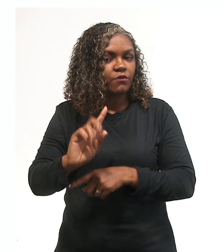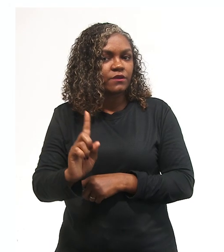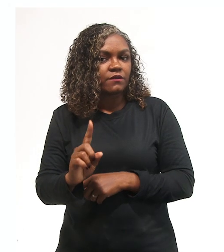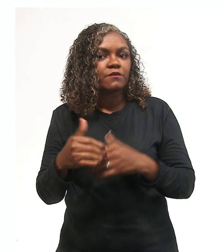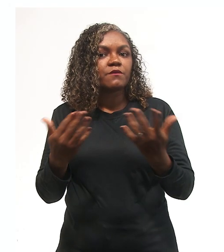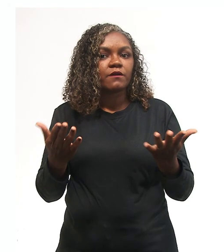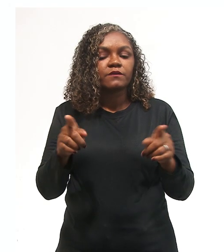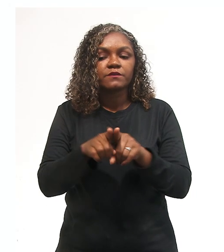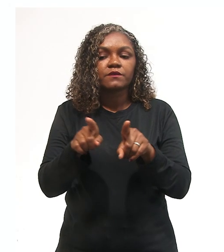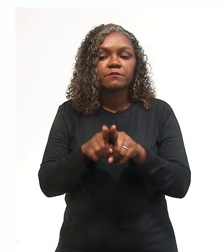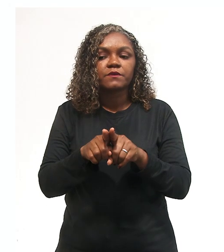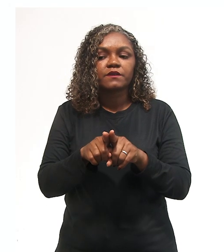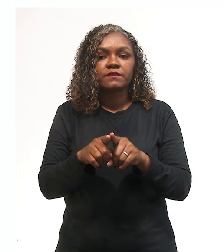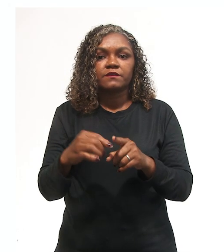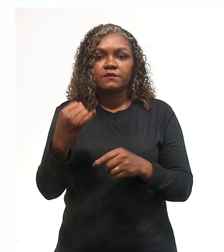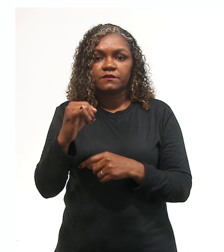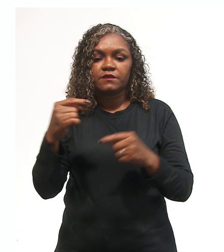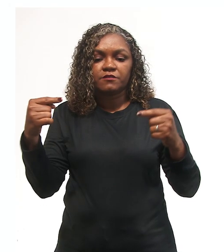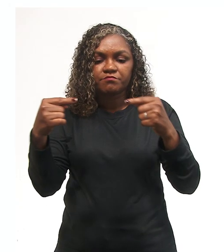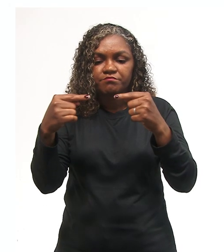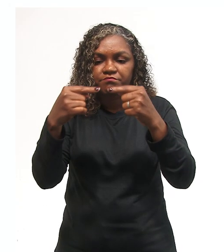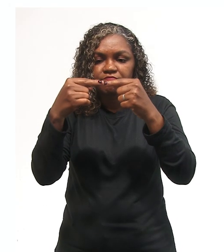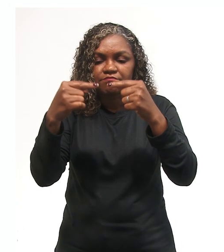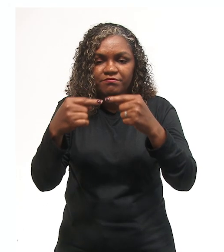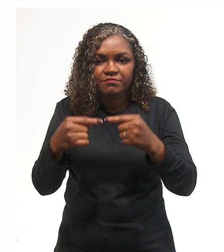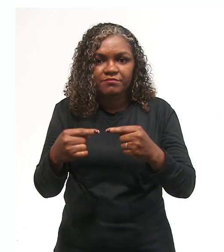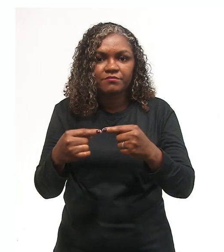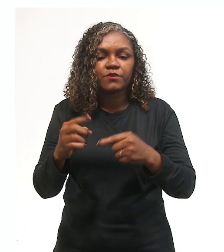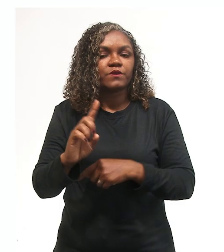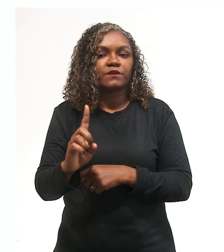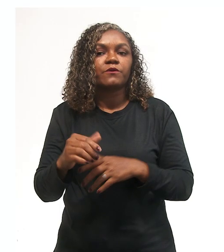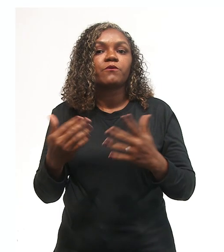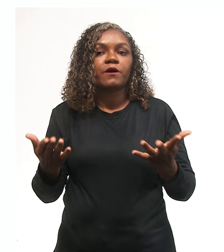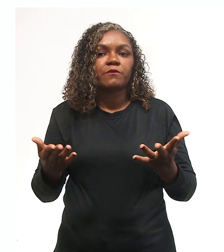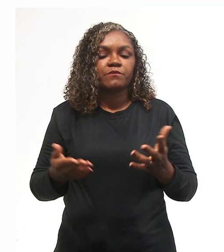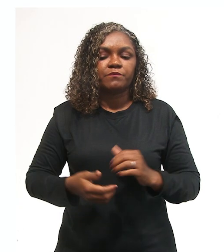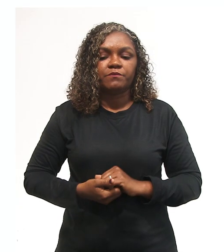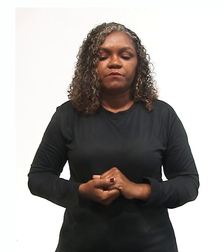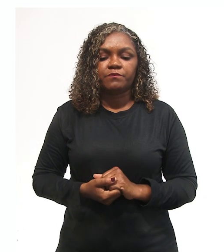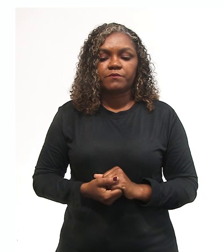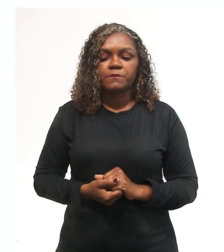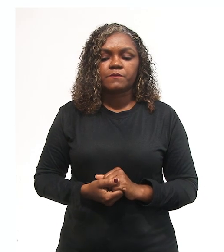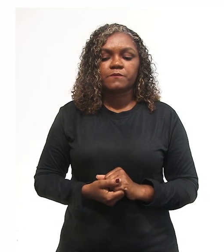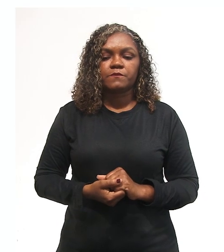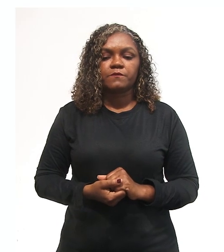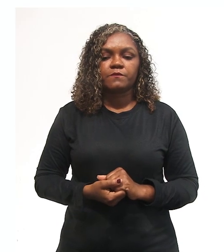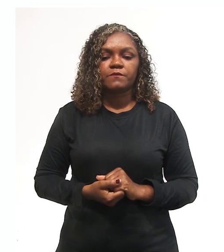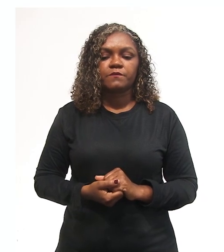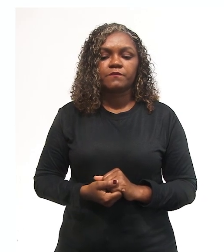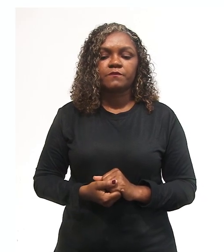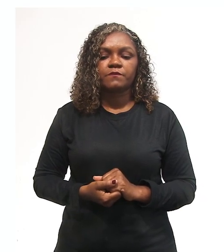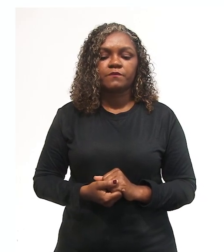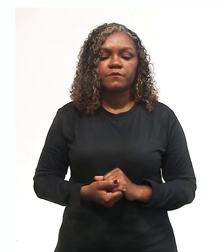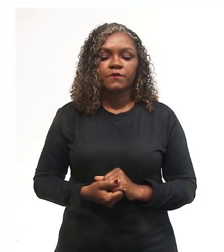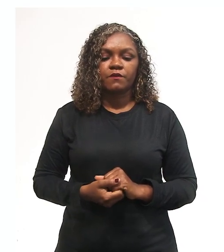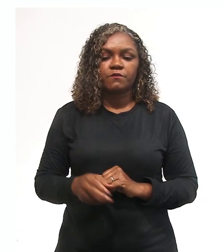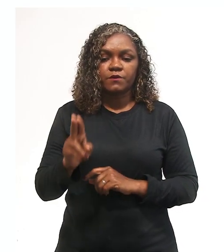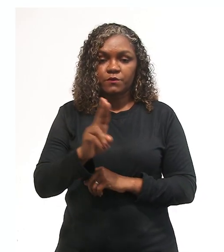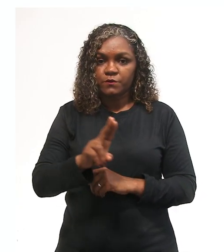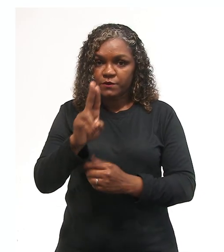a proporcionalidade dentro de um sistema de capitalização de juros composto, né? Vamos lá reutilizar